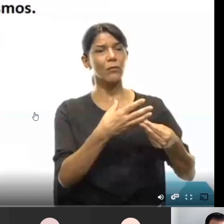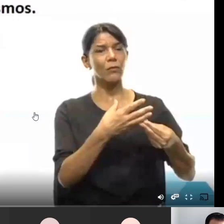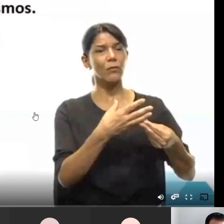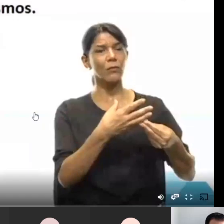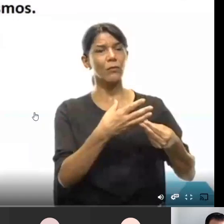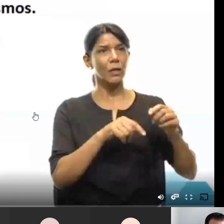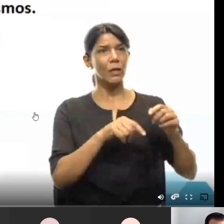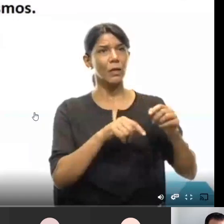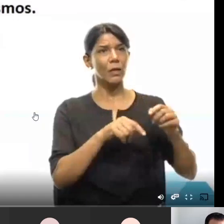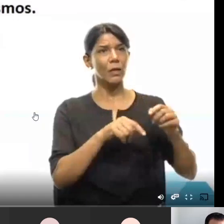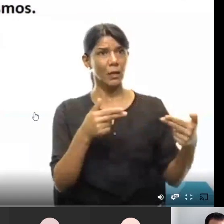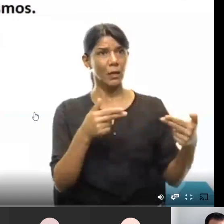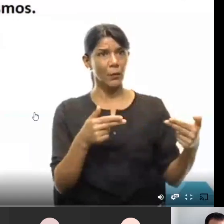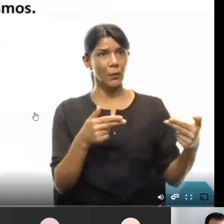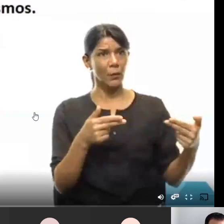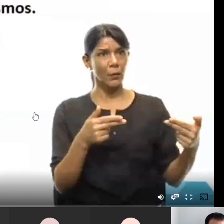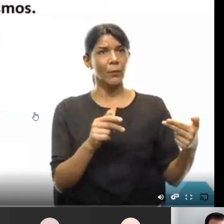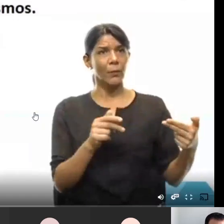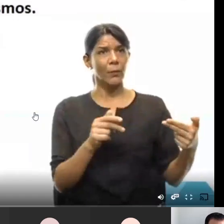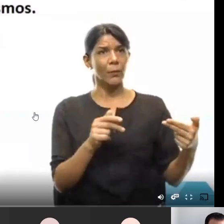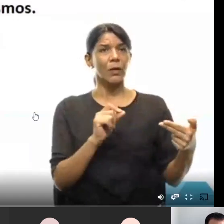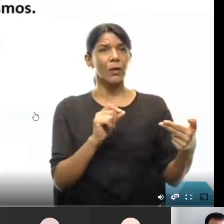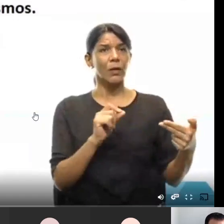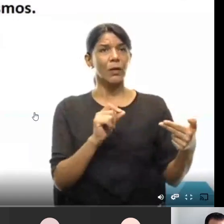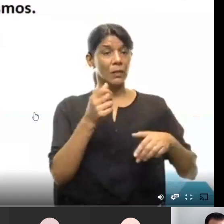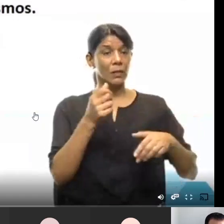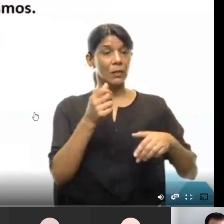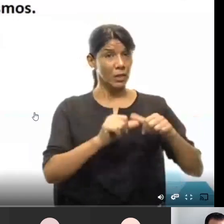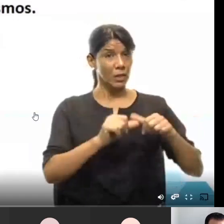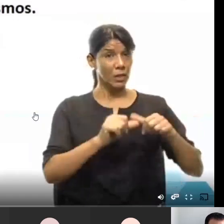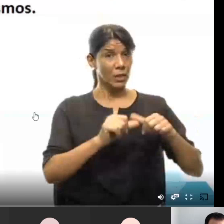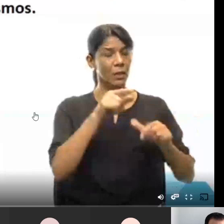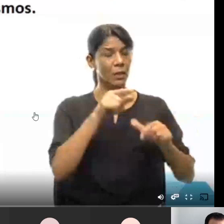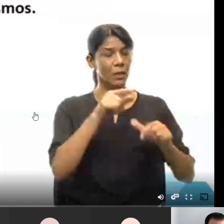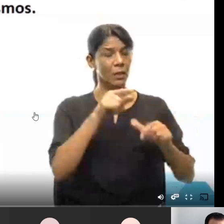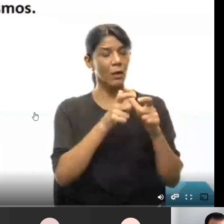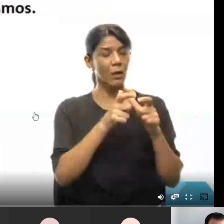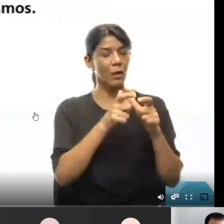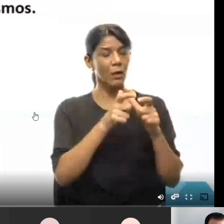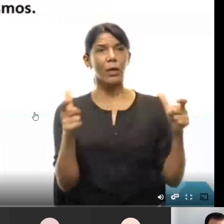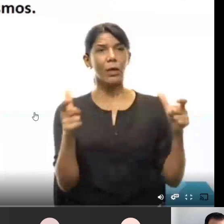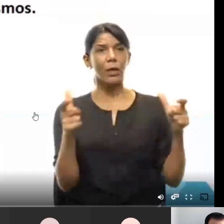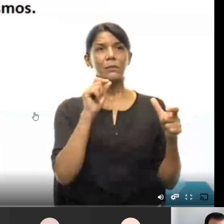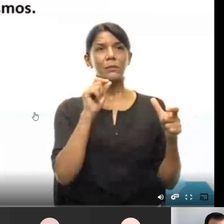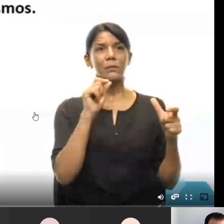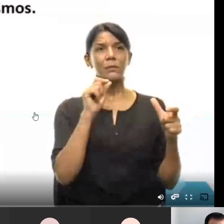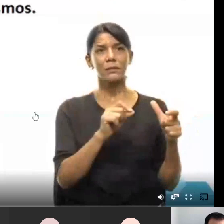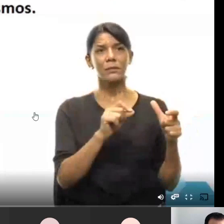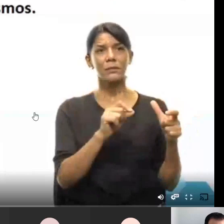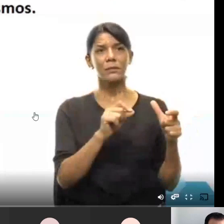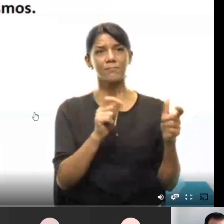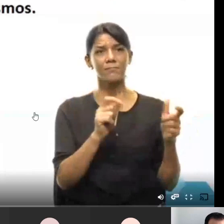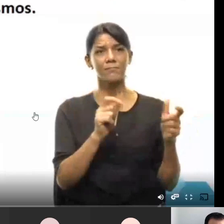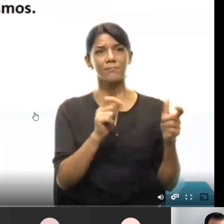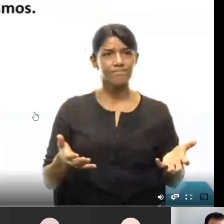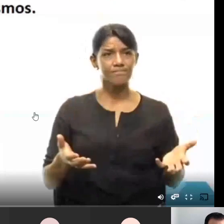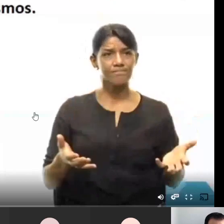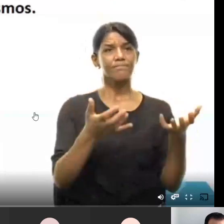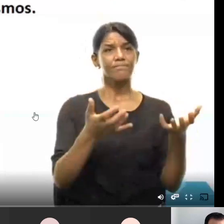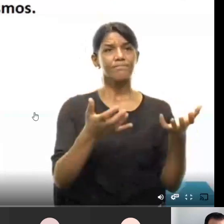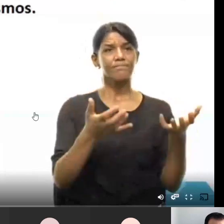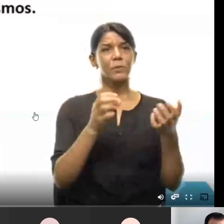composto adjuvante aos quimioterápicos, que aumenta aí, que potencializa os